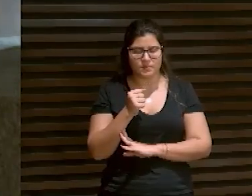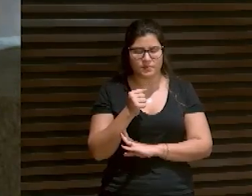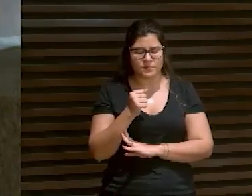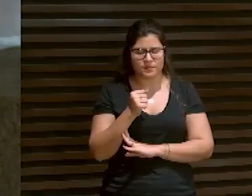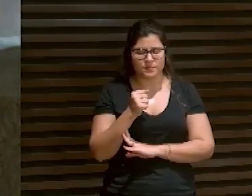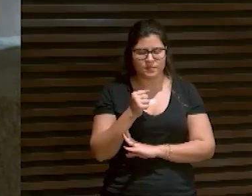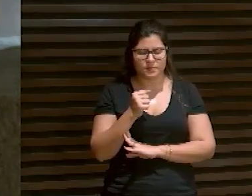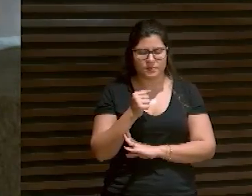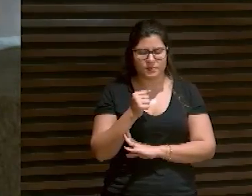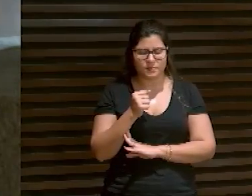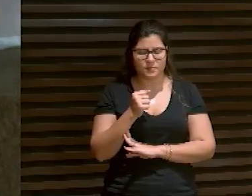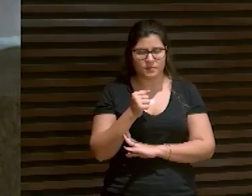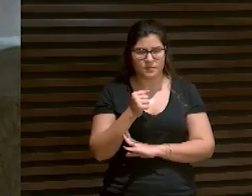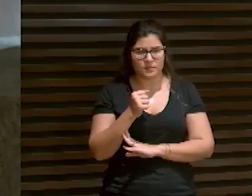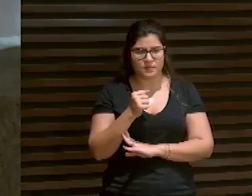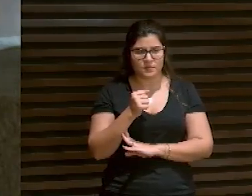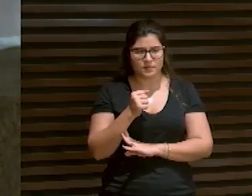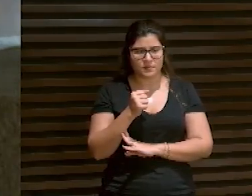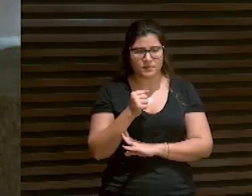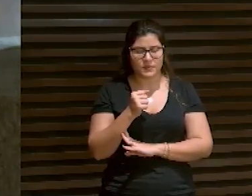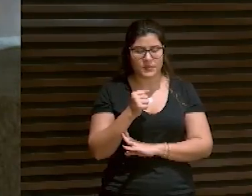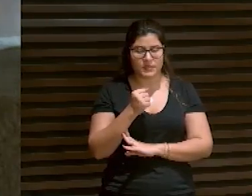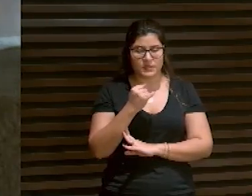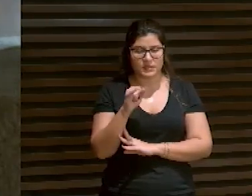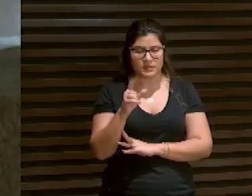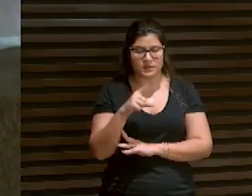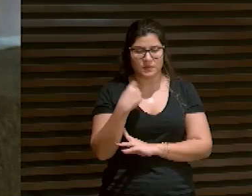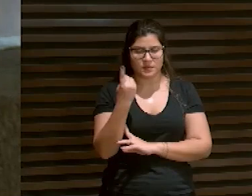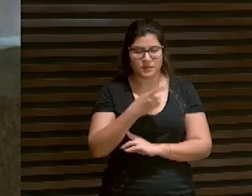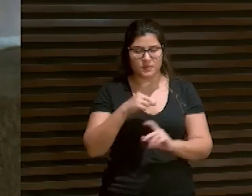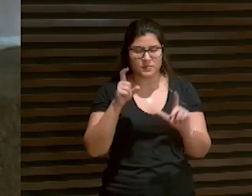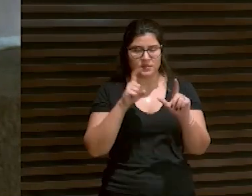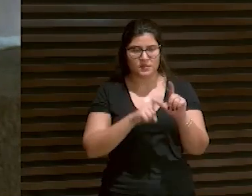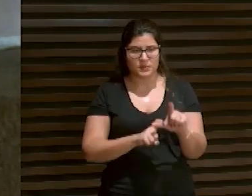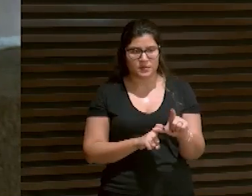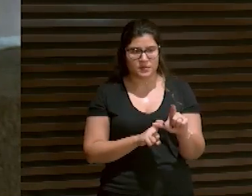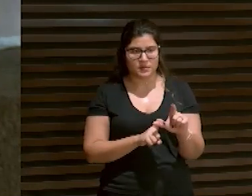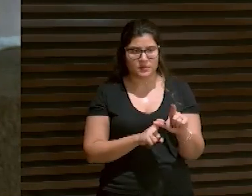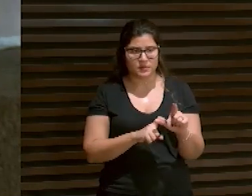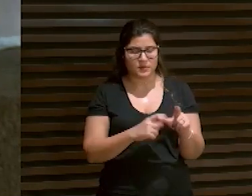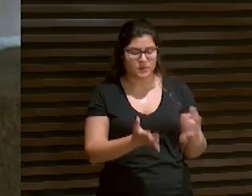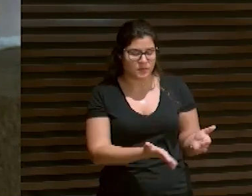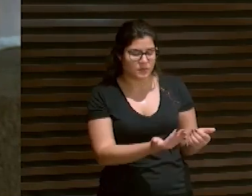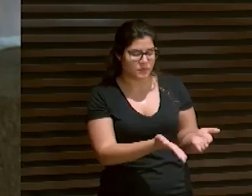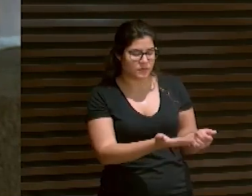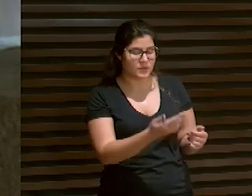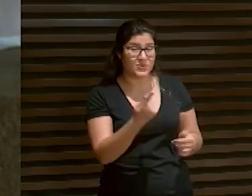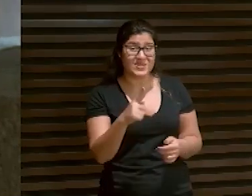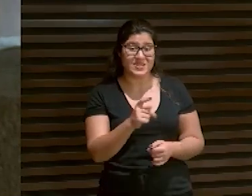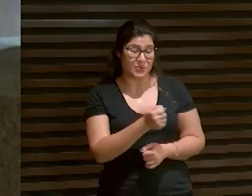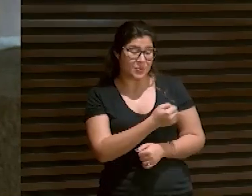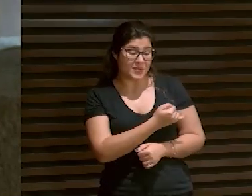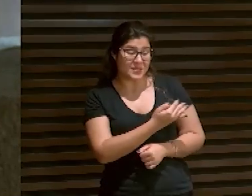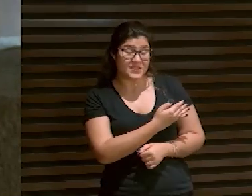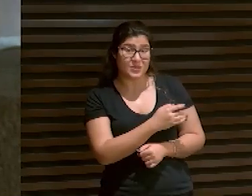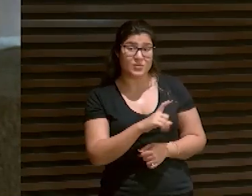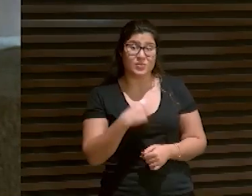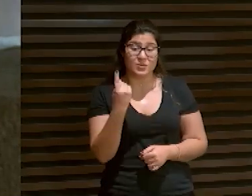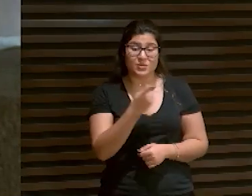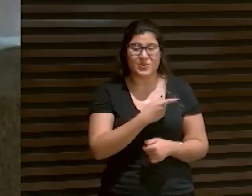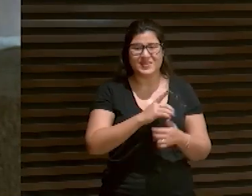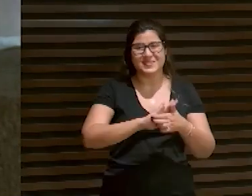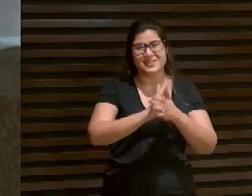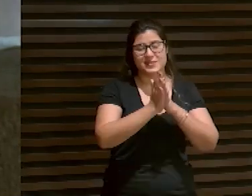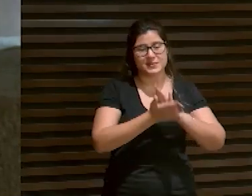aqui, e outros irmãos que pregam, se nós dependêssemos daquele que prega, das motivações do seu coração, nós estaríamos